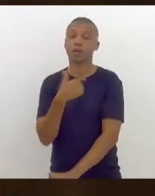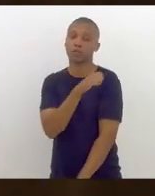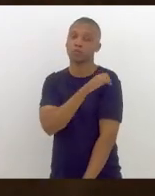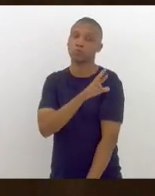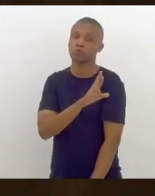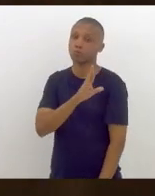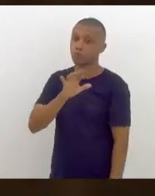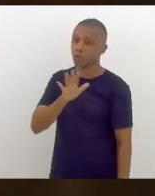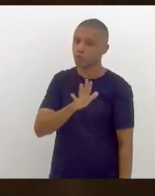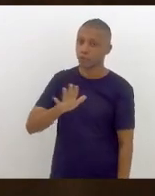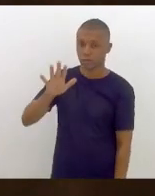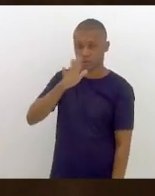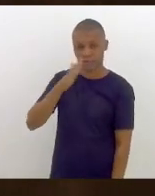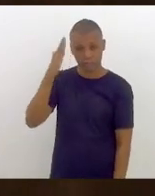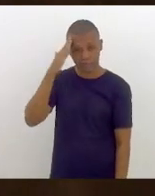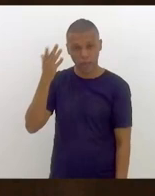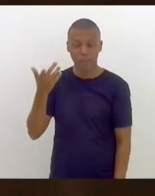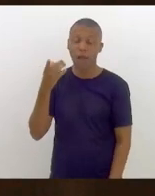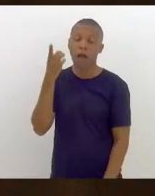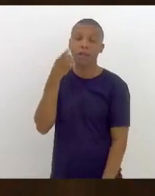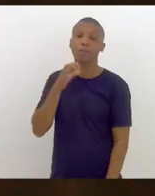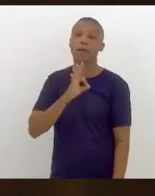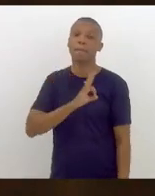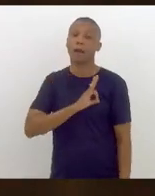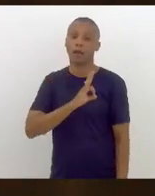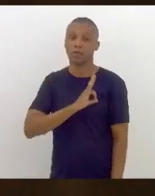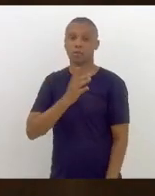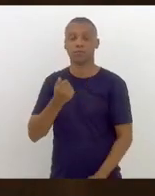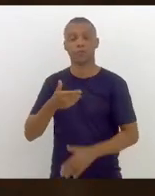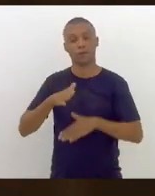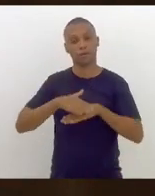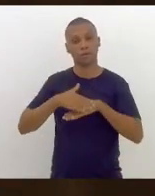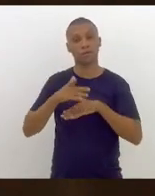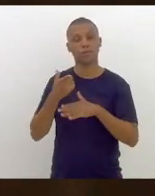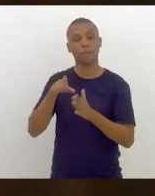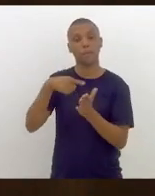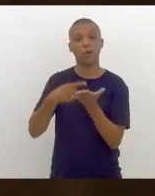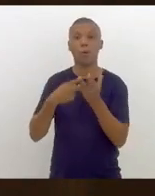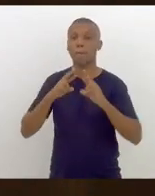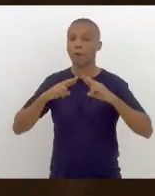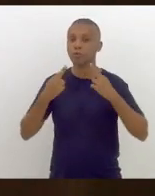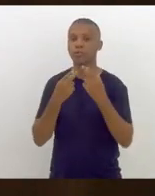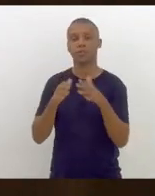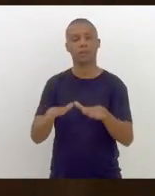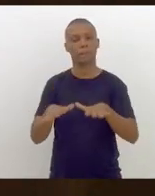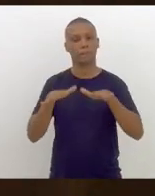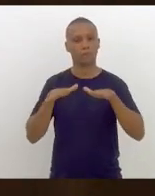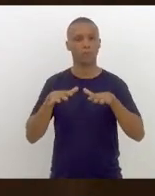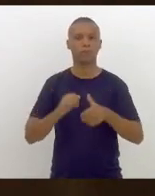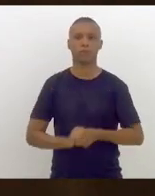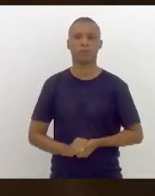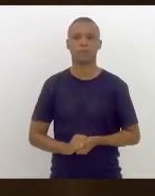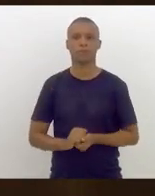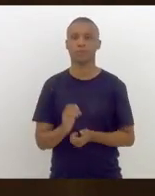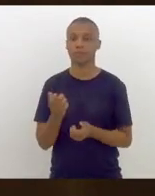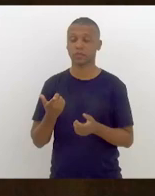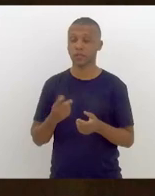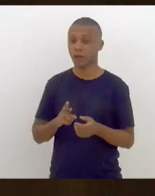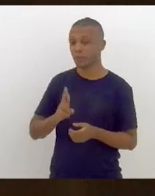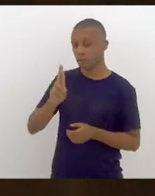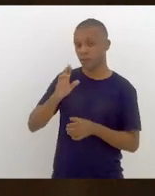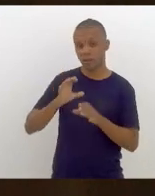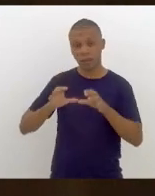sabe bem a deputada Marta Rocha ela fez uma audiência pública pela comissão de